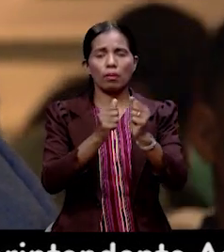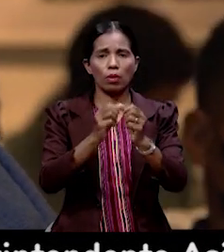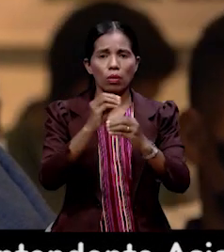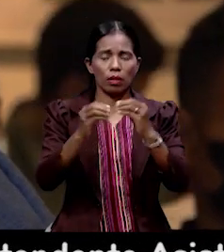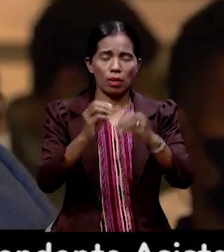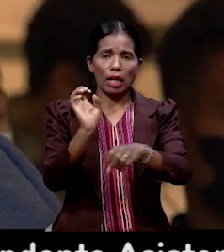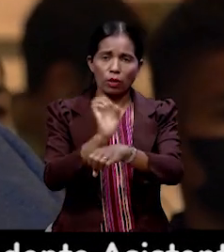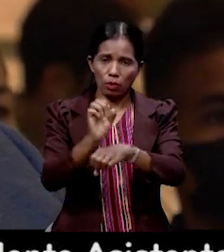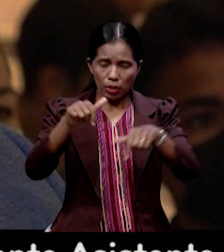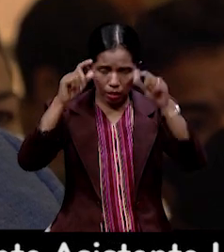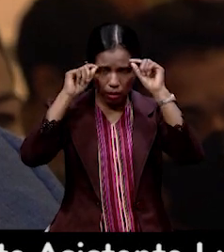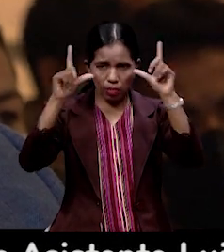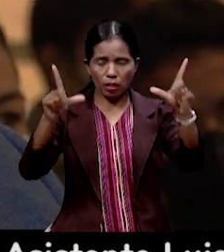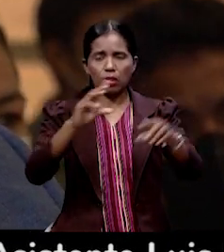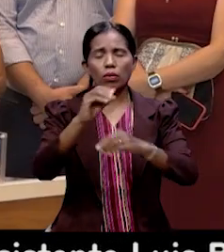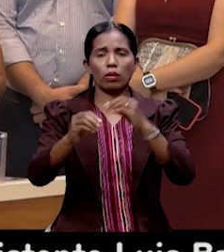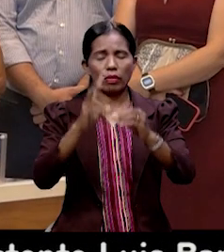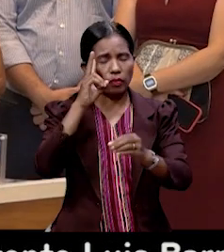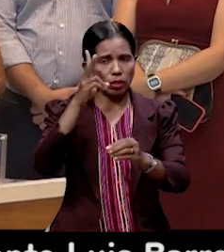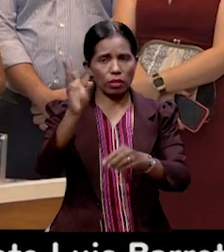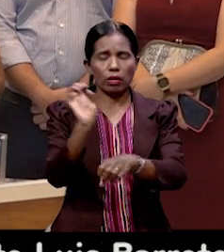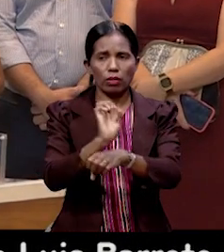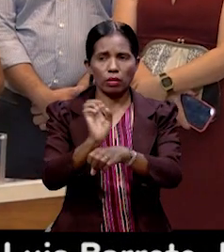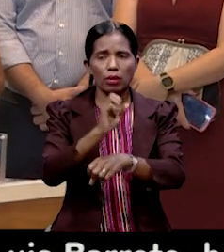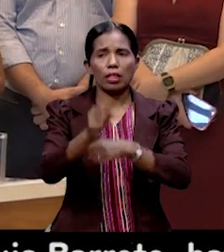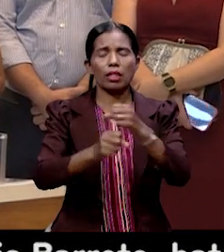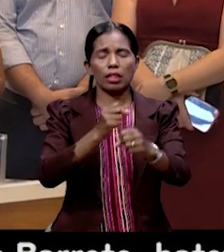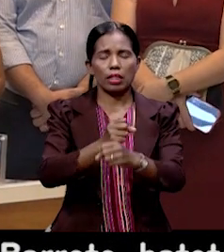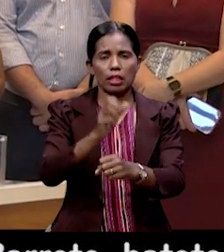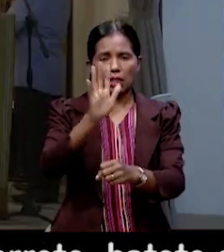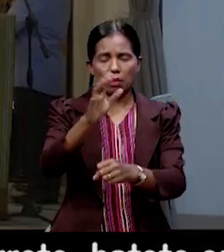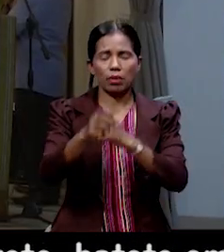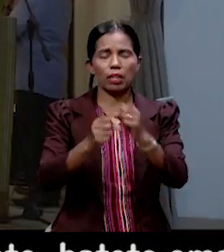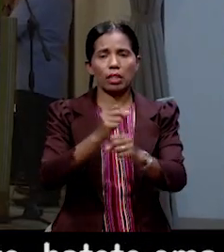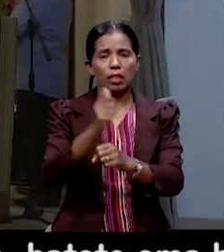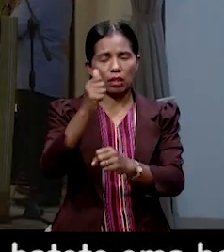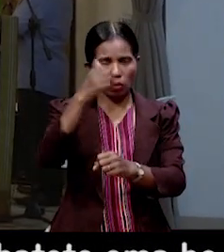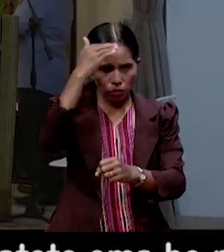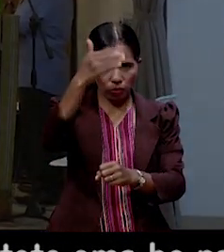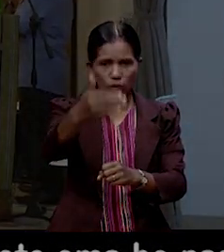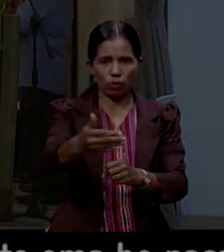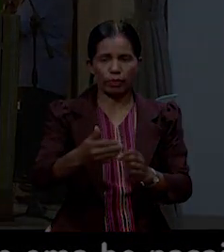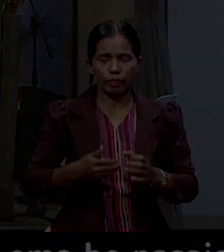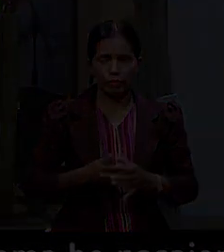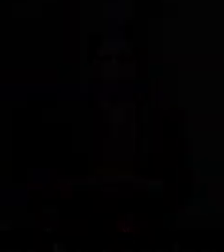e Timor-Leste, com a ba nia visão economia Tinang Lima no Tinang Sanulo Oin Mai. Clementino Maia, GMN.